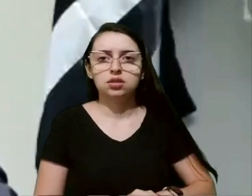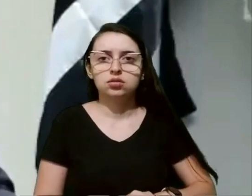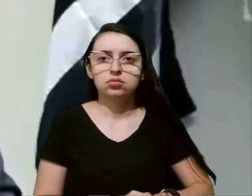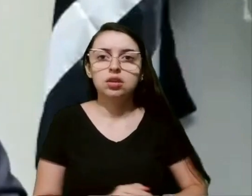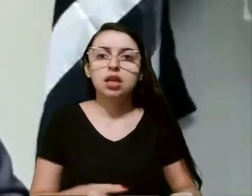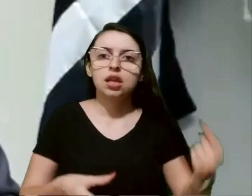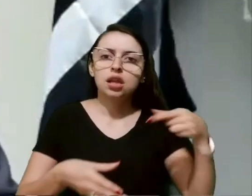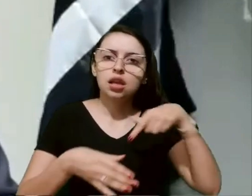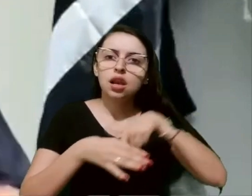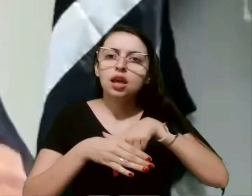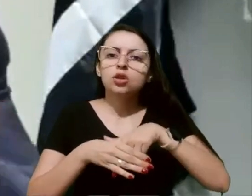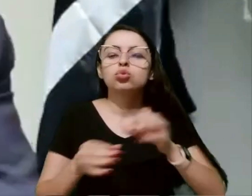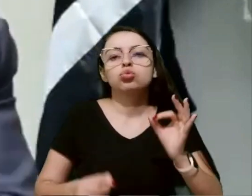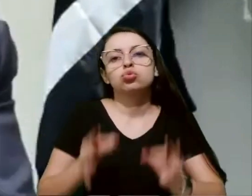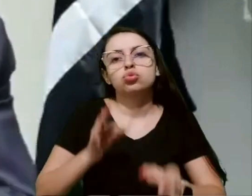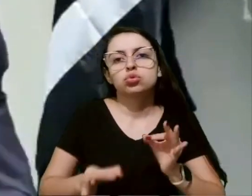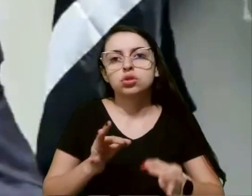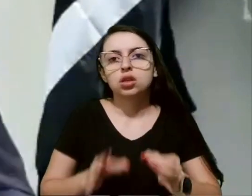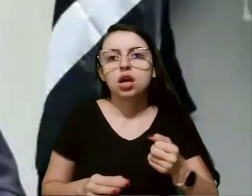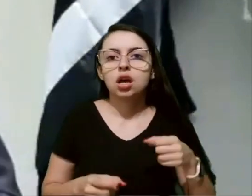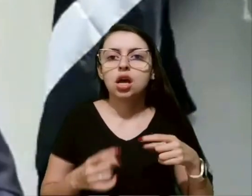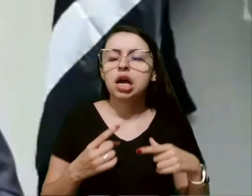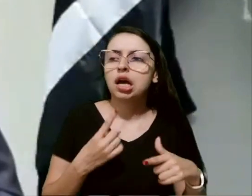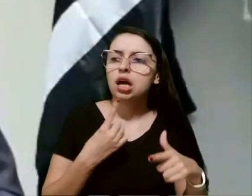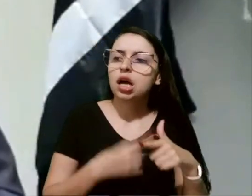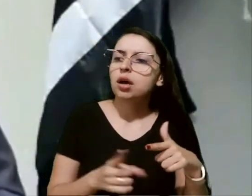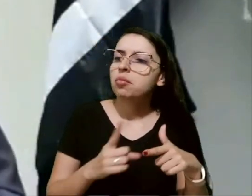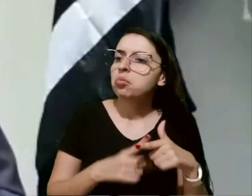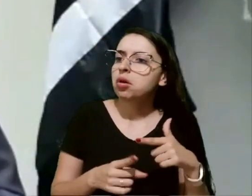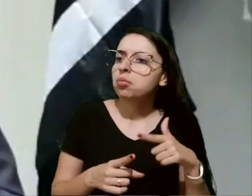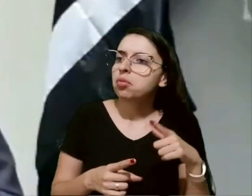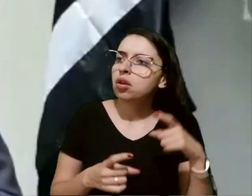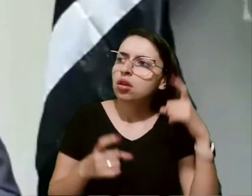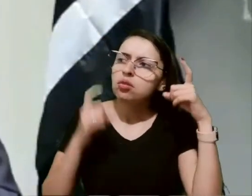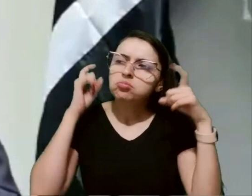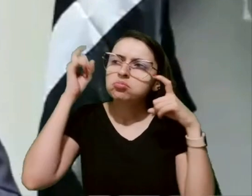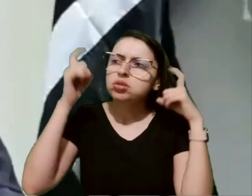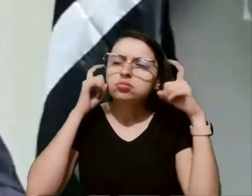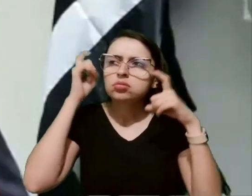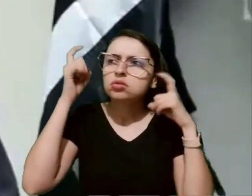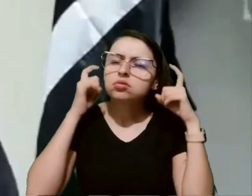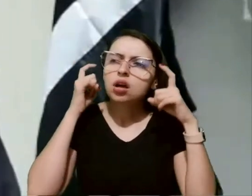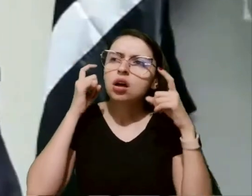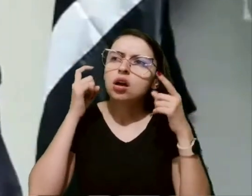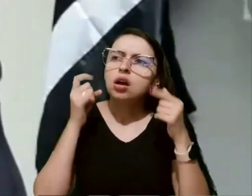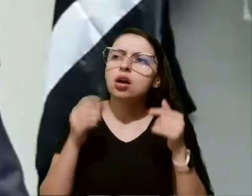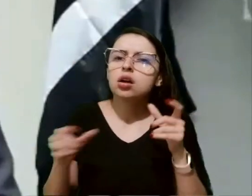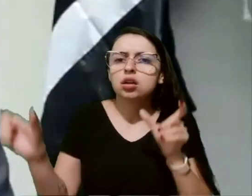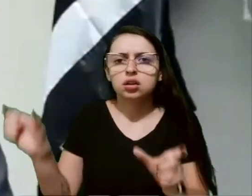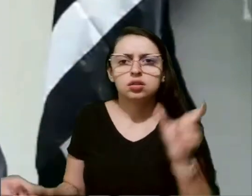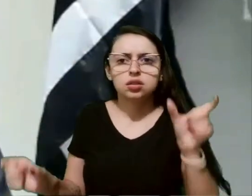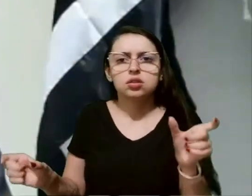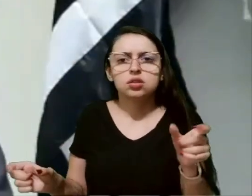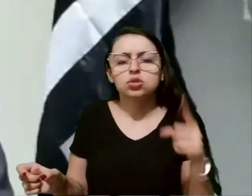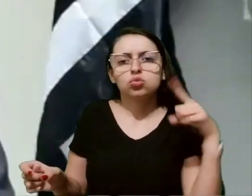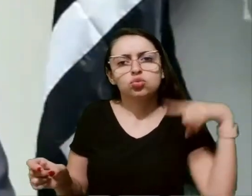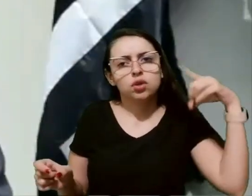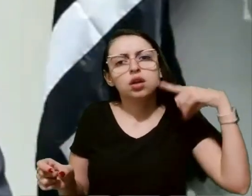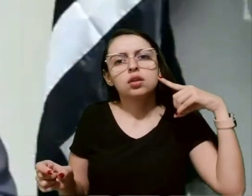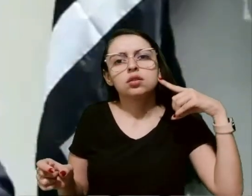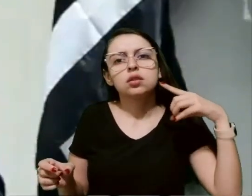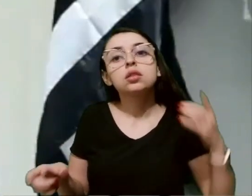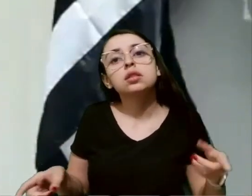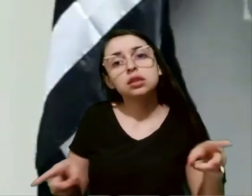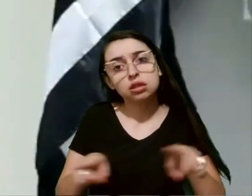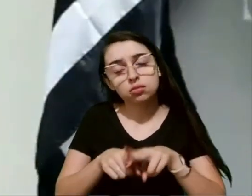no judiciário, aquela mesma dúvida que se manifestou entre as partes e entre os advogados, ela se